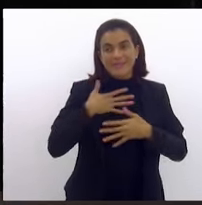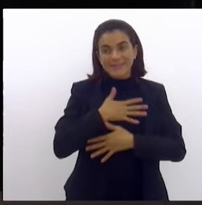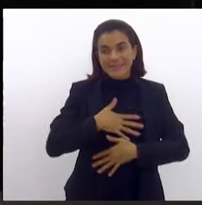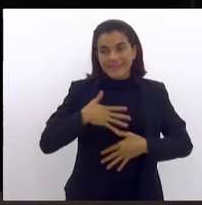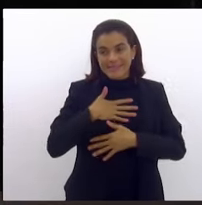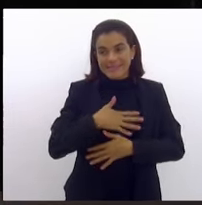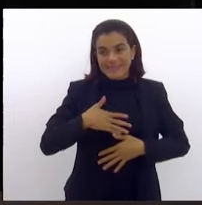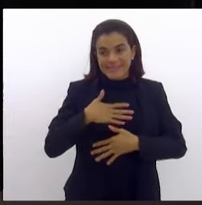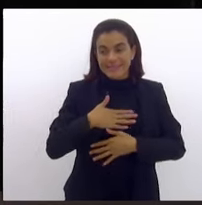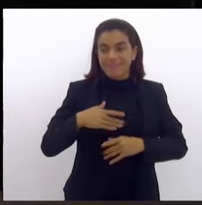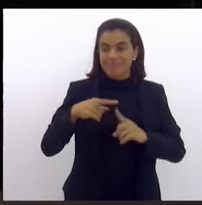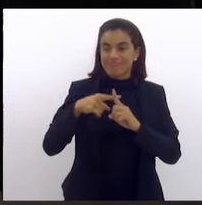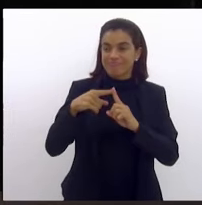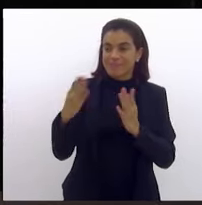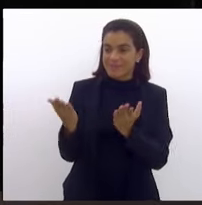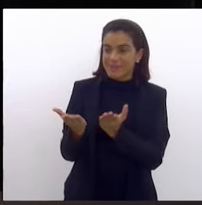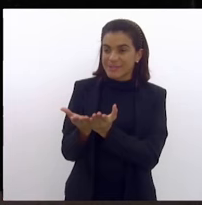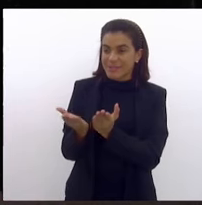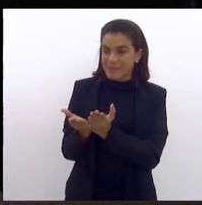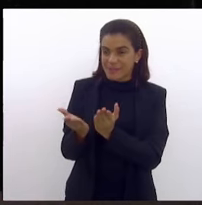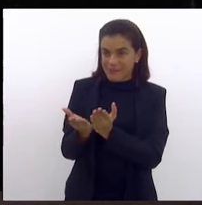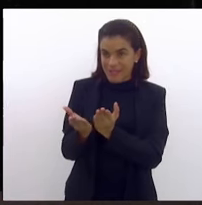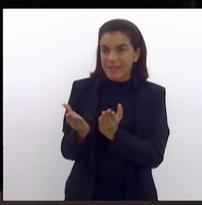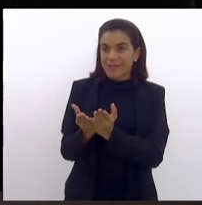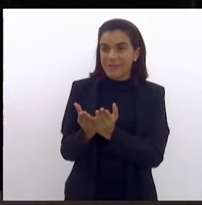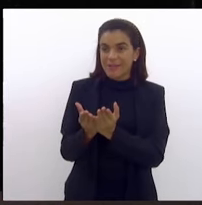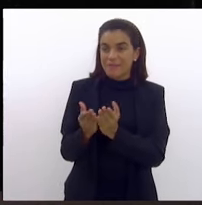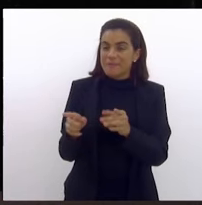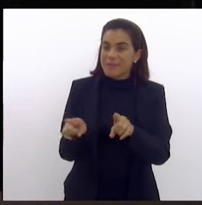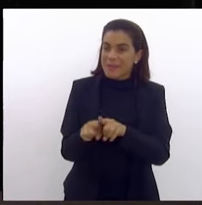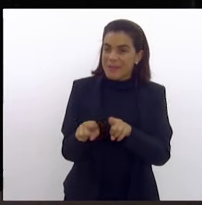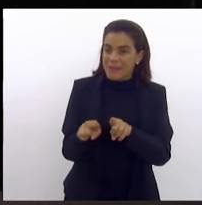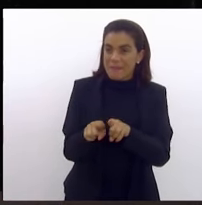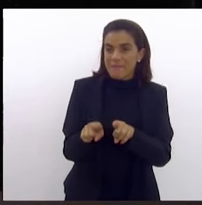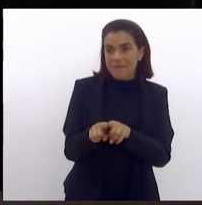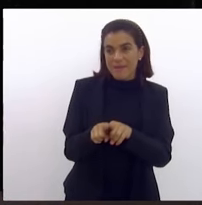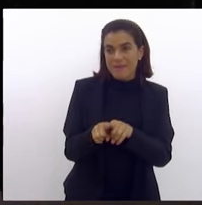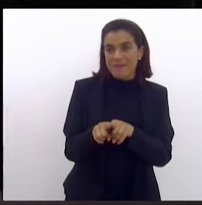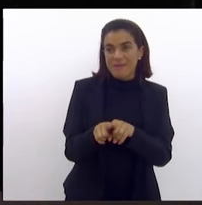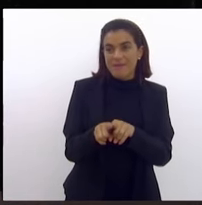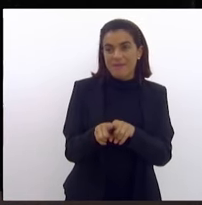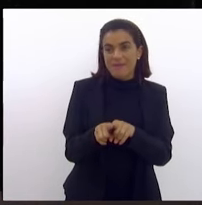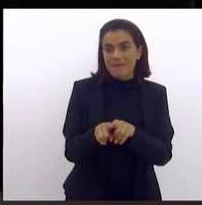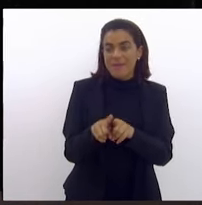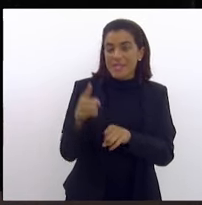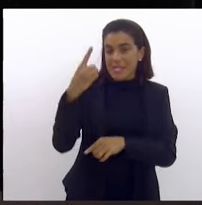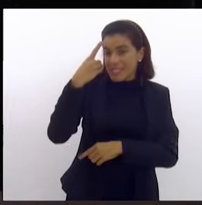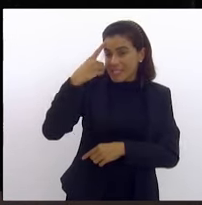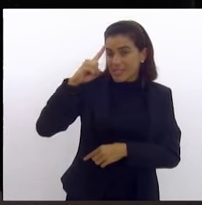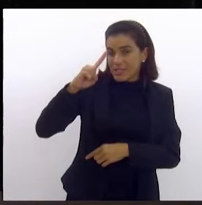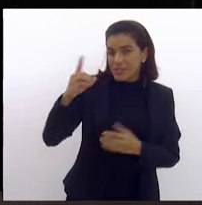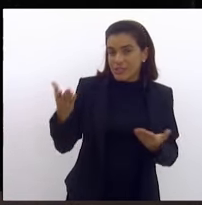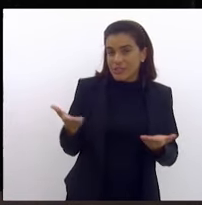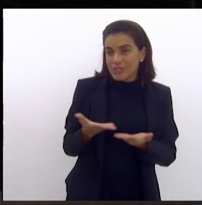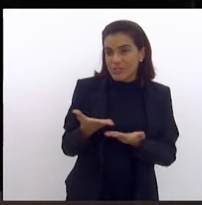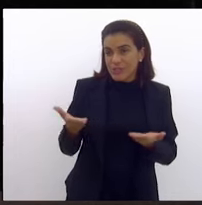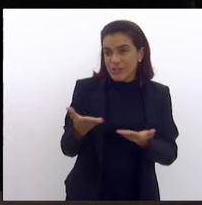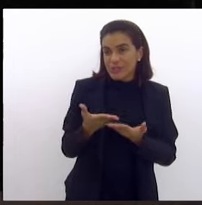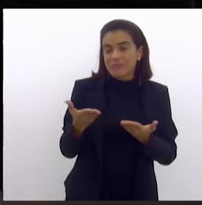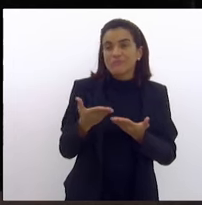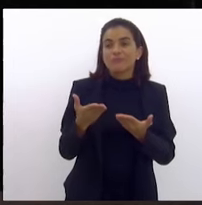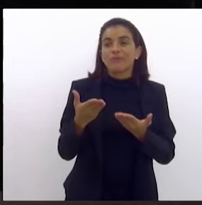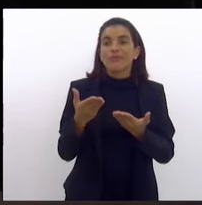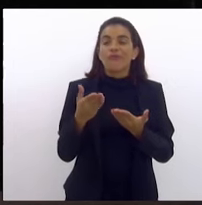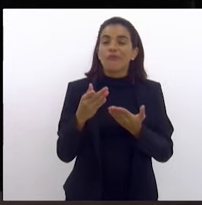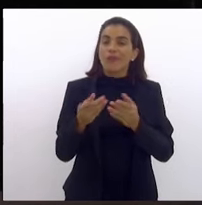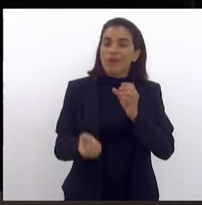então, os evangélicos e retomando aqui, né, que essa data foi instituída